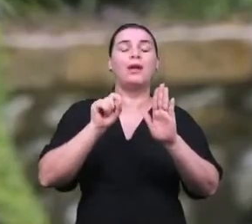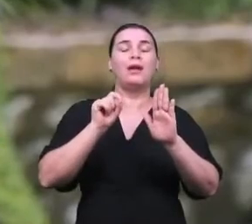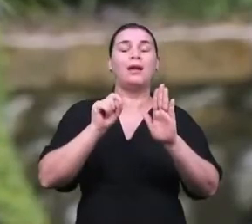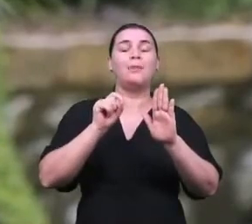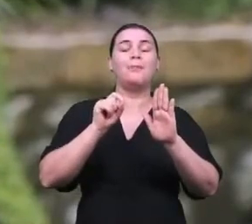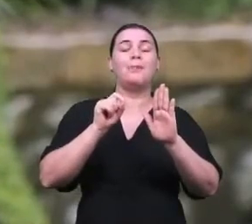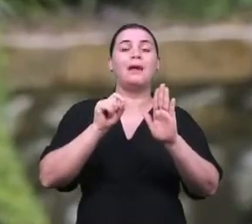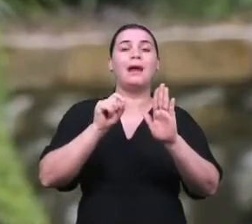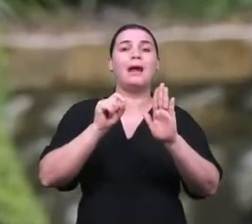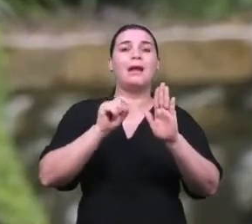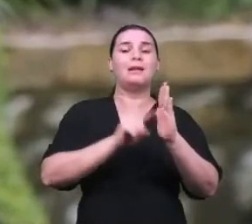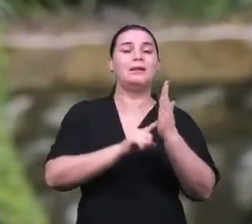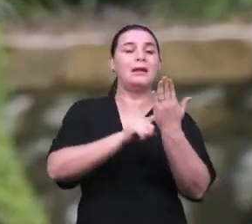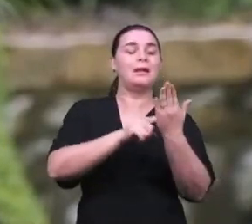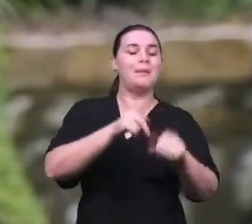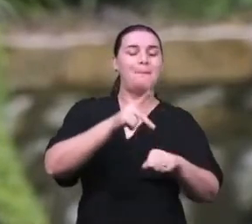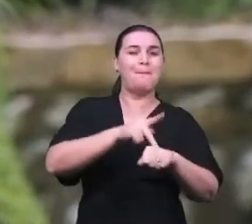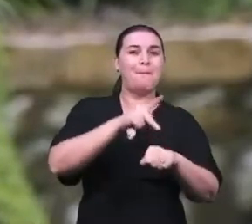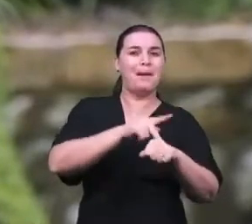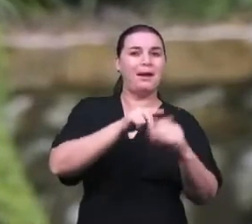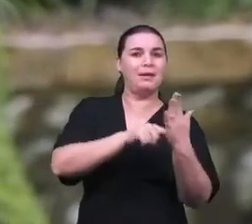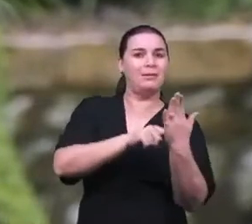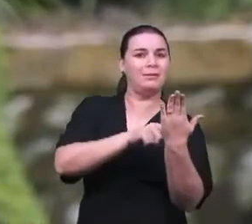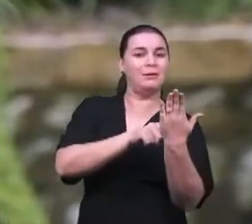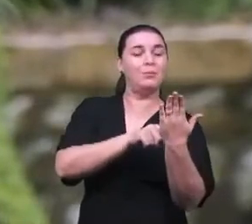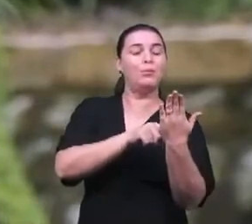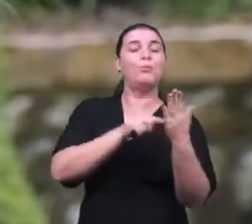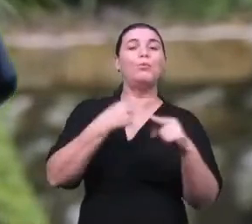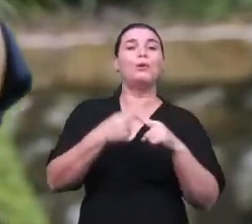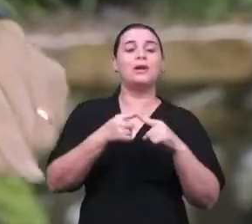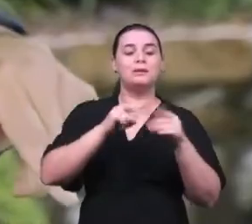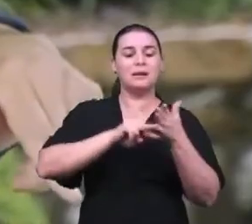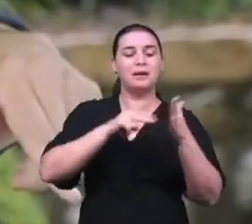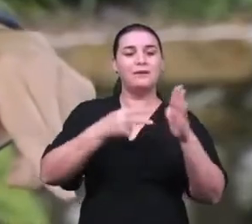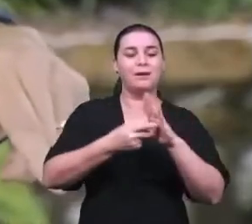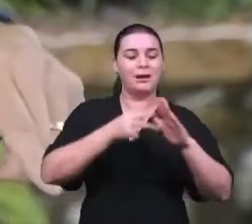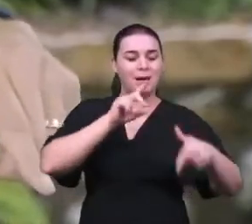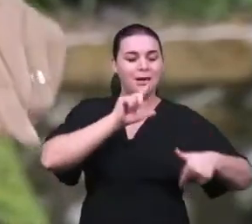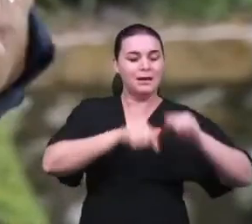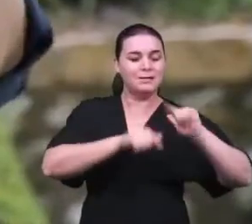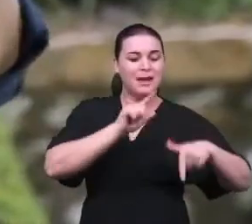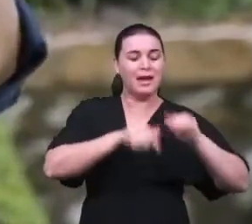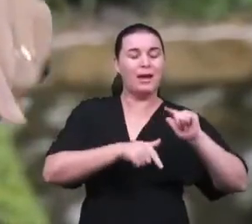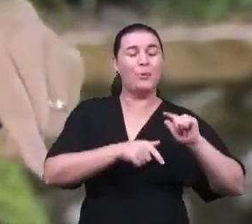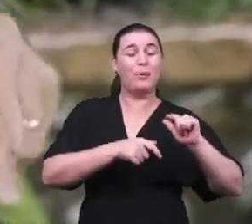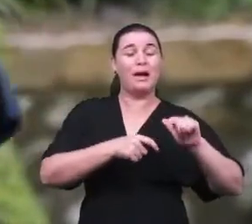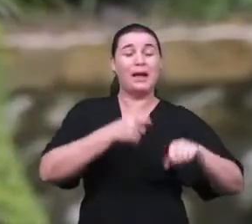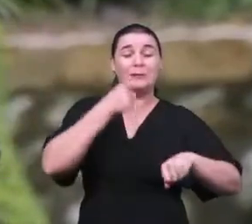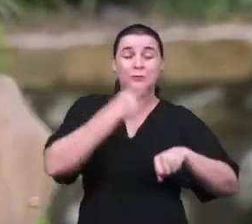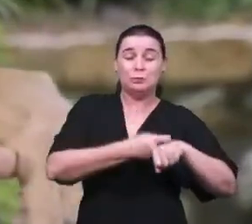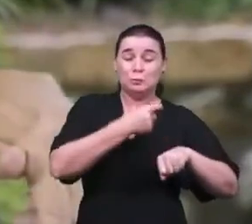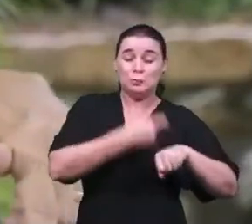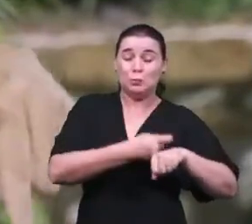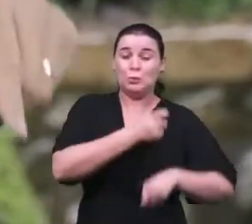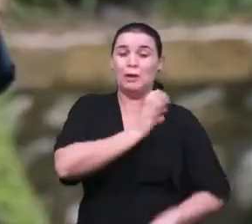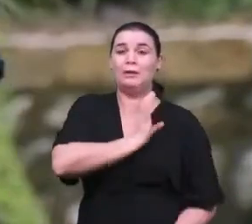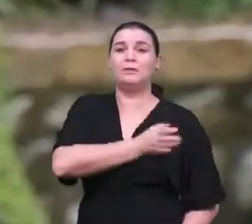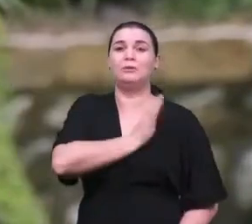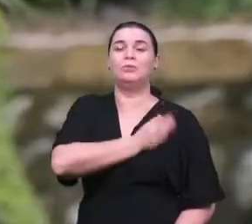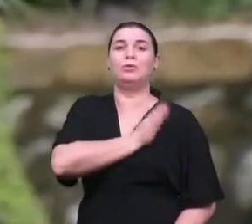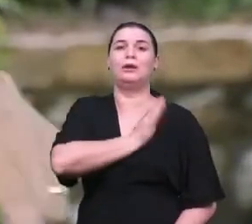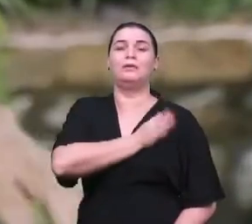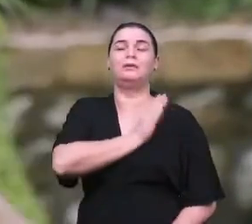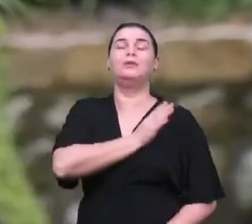de Israel. Israel era de dura cerviz, mas o Senhor escreveu no coração de Israel, na história de Israel, a sua palavra